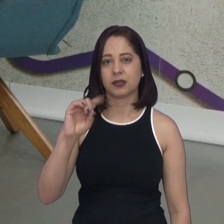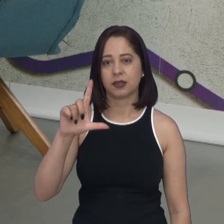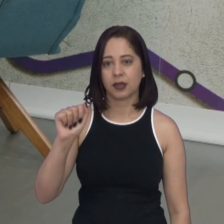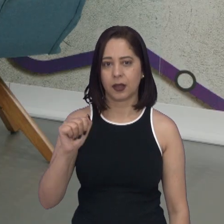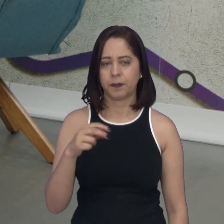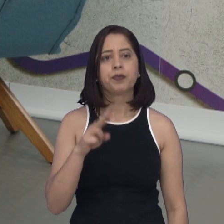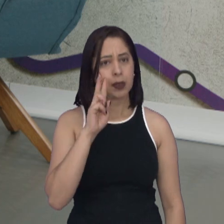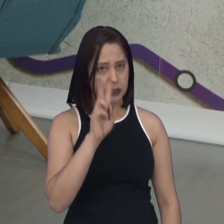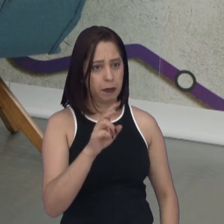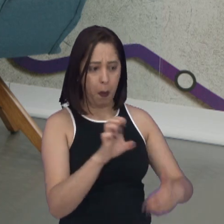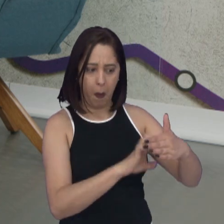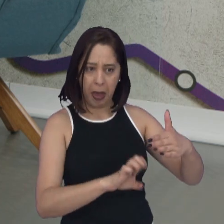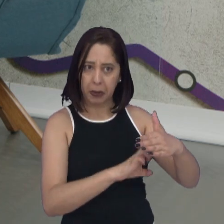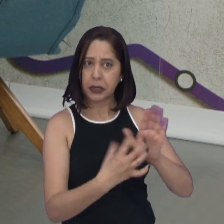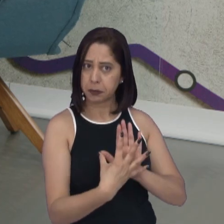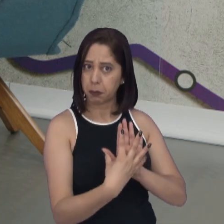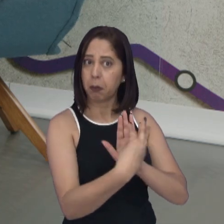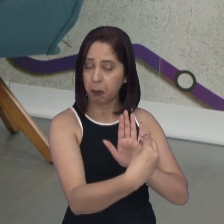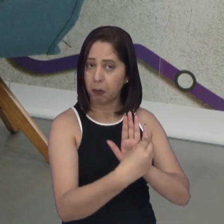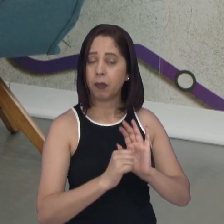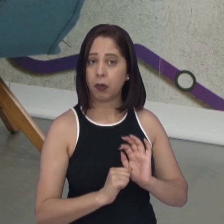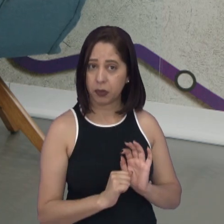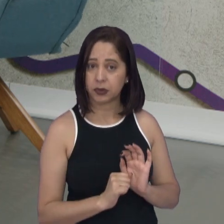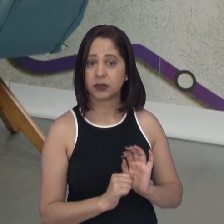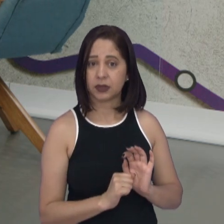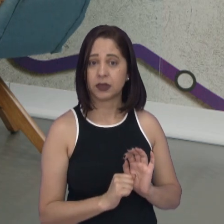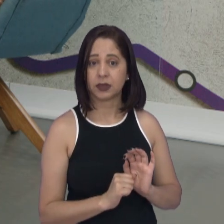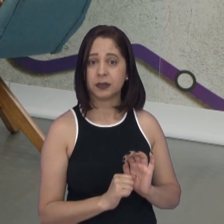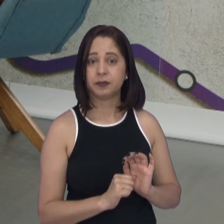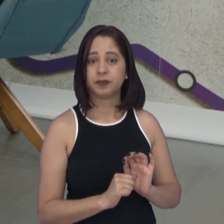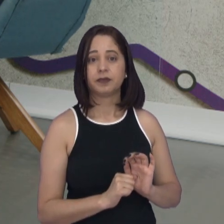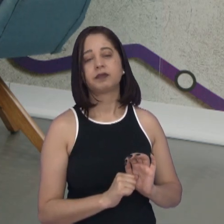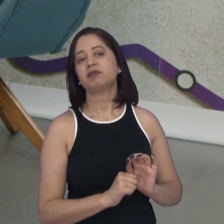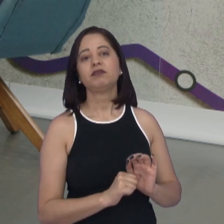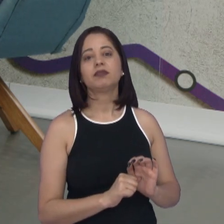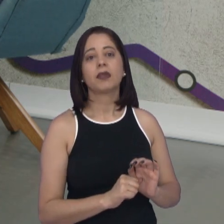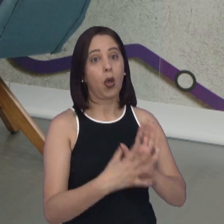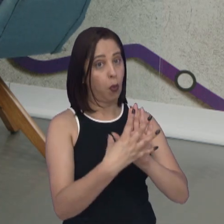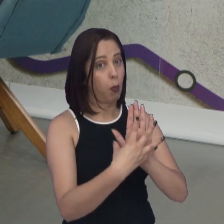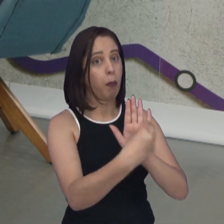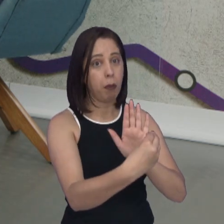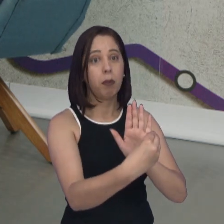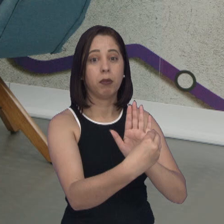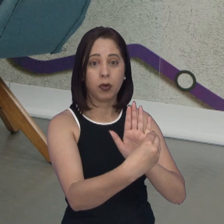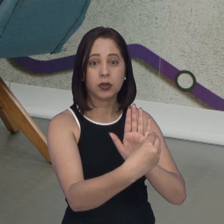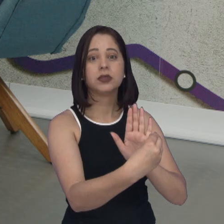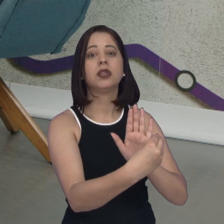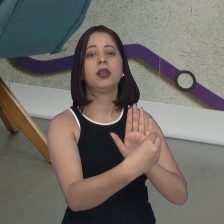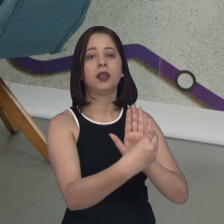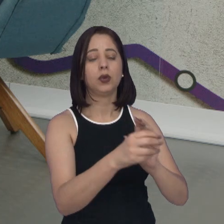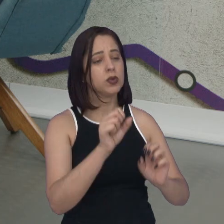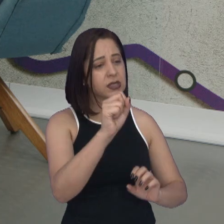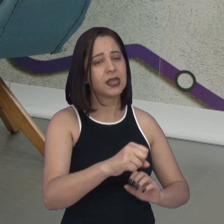um exemplo, né? Como o Gabriel estava comentando no segundo bloco e agora no terceiro, é um exemplo de, né,